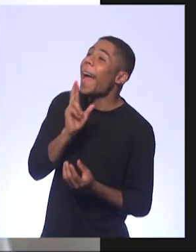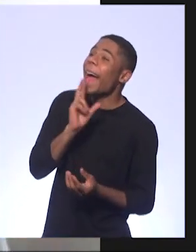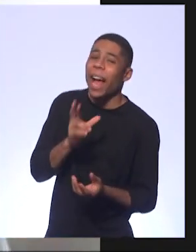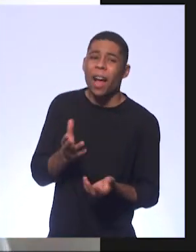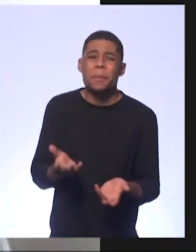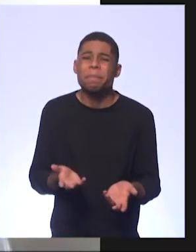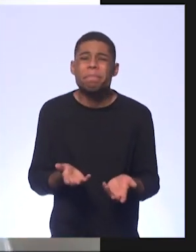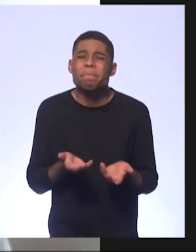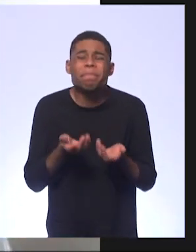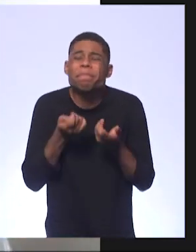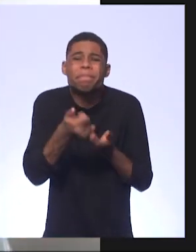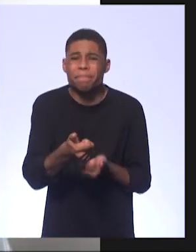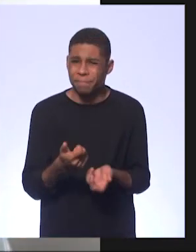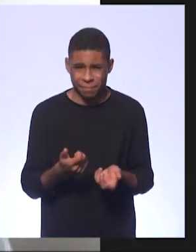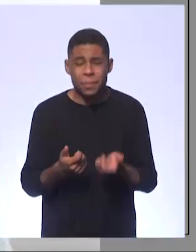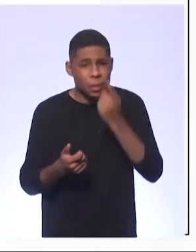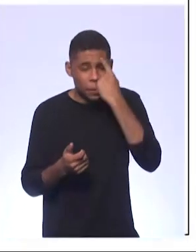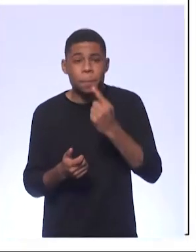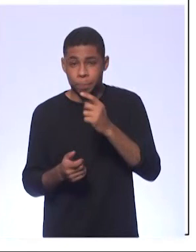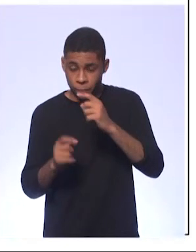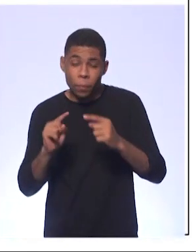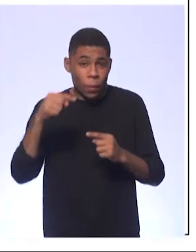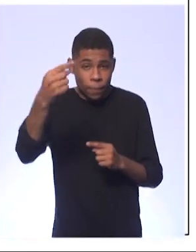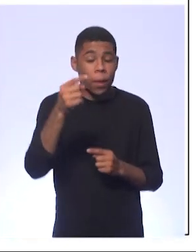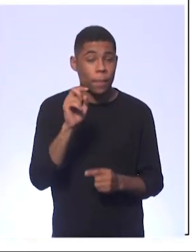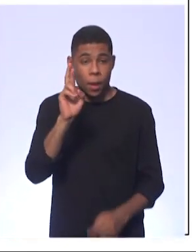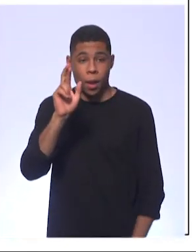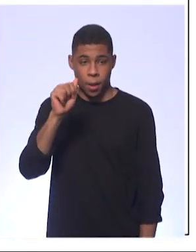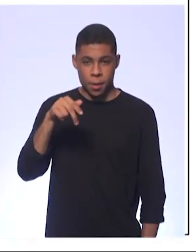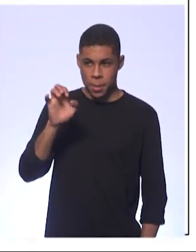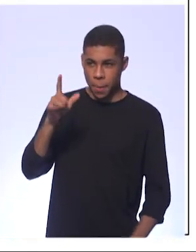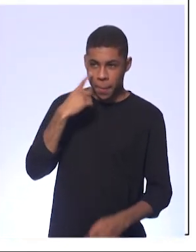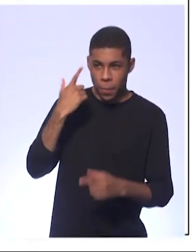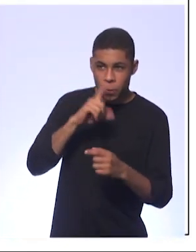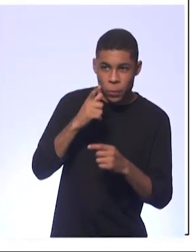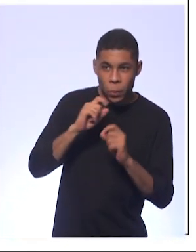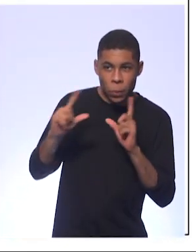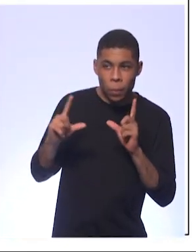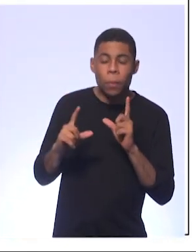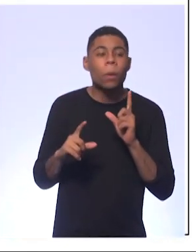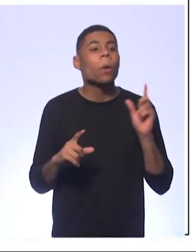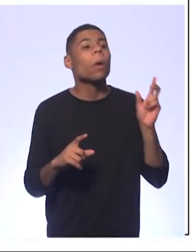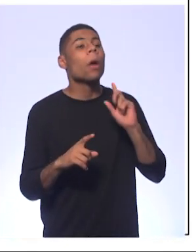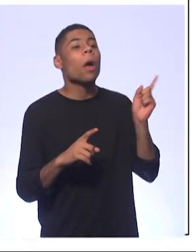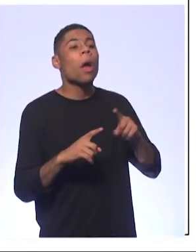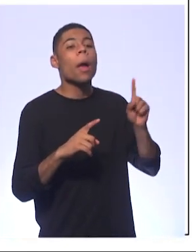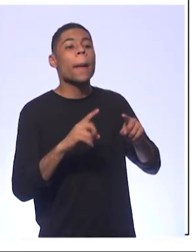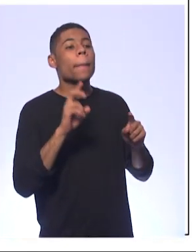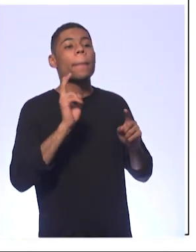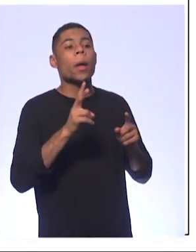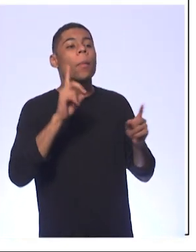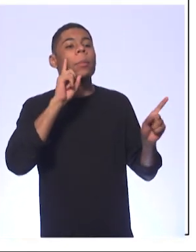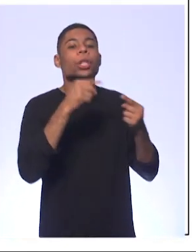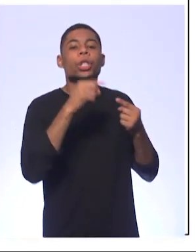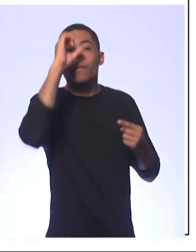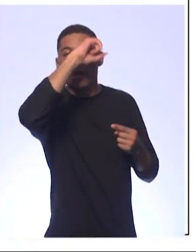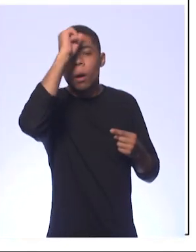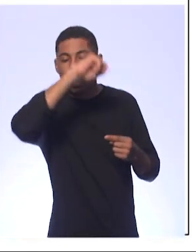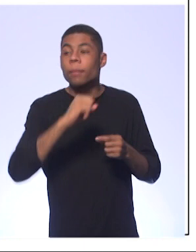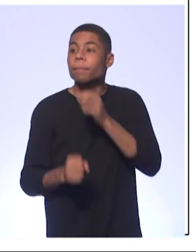passar, Marcos. O próximo, Raquel, qual que é o próximo slide que está aí? É o que fala os objetivos de